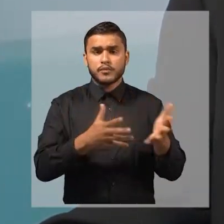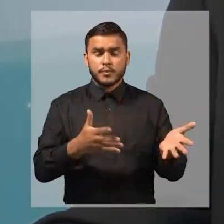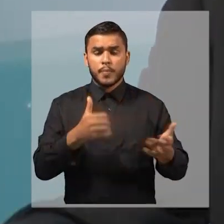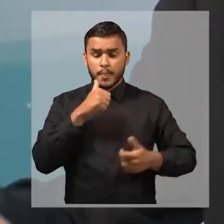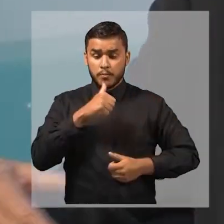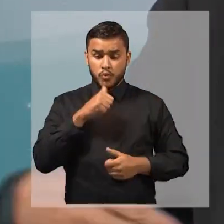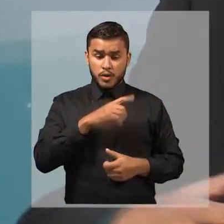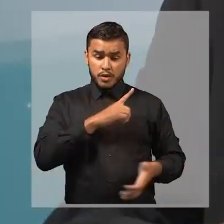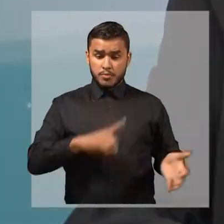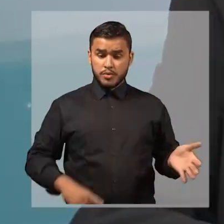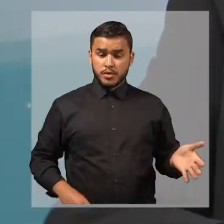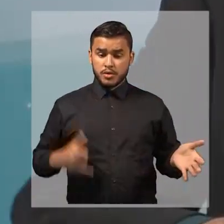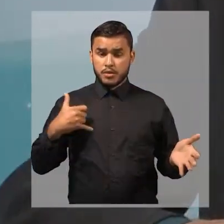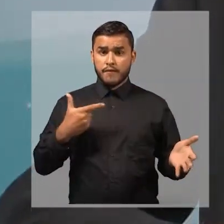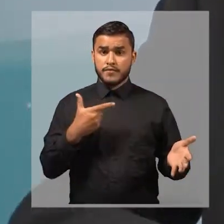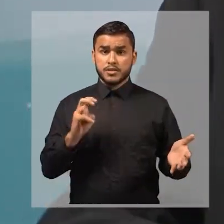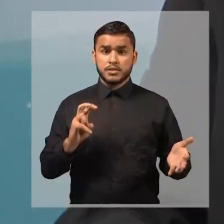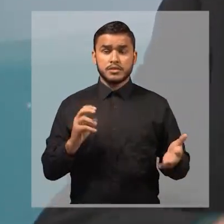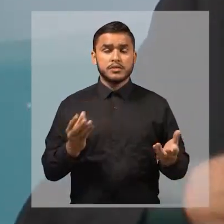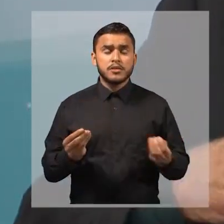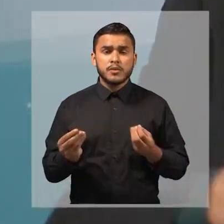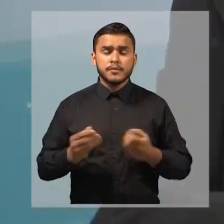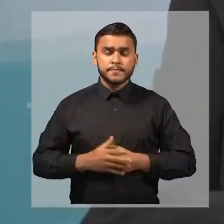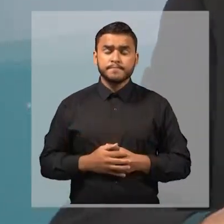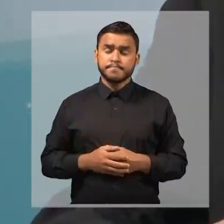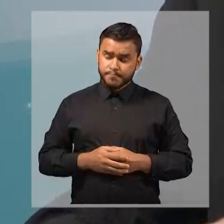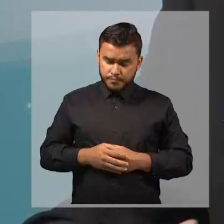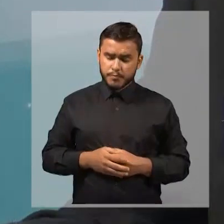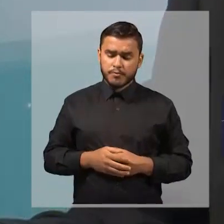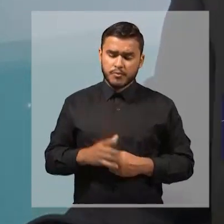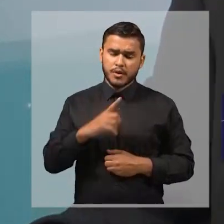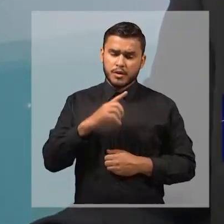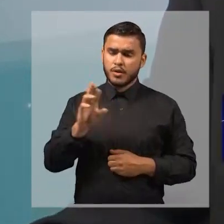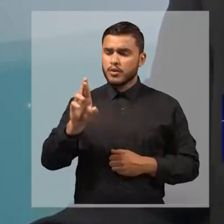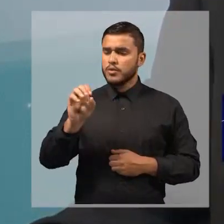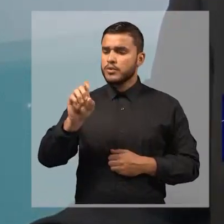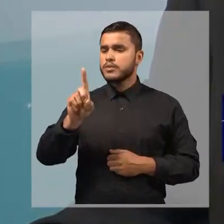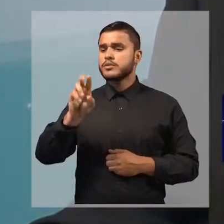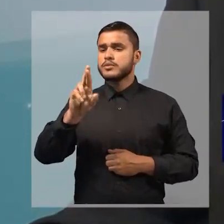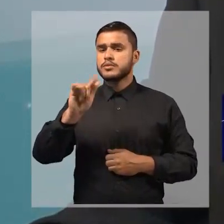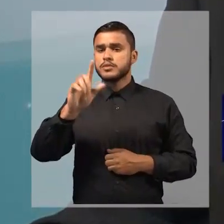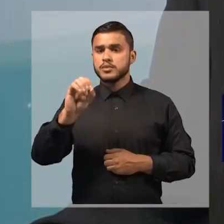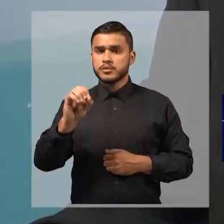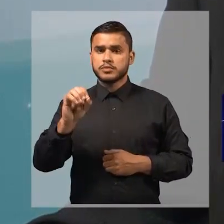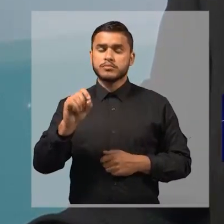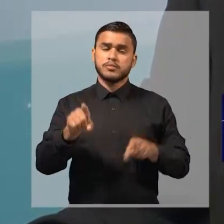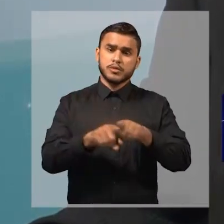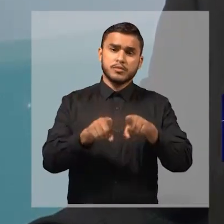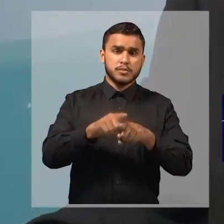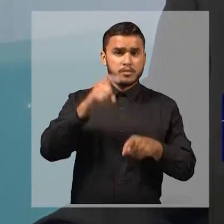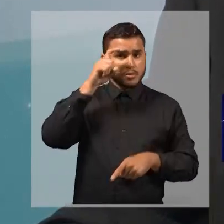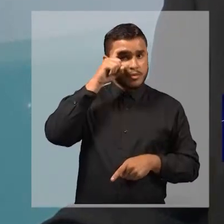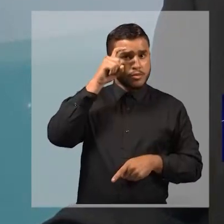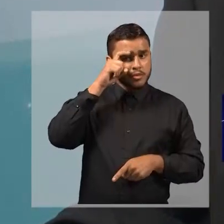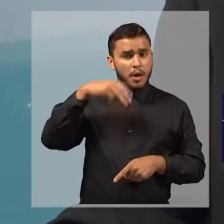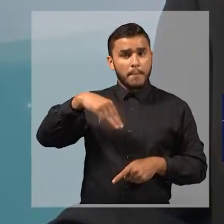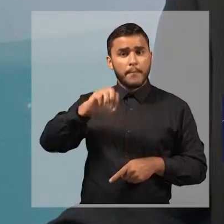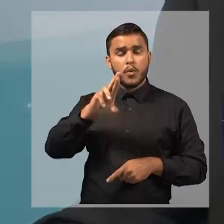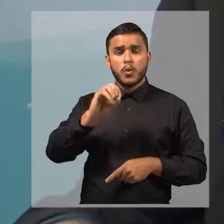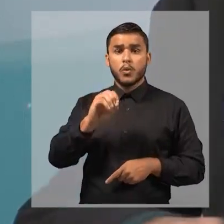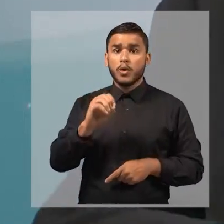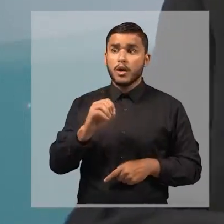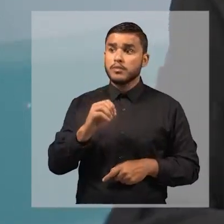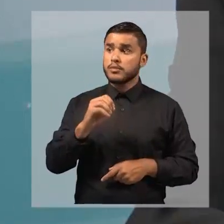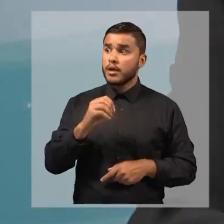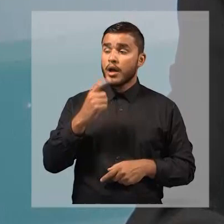segurança, que também houve uma briga para entrar junto, né? E bateram de frente também o Rodrigo Maia e o Moro. Eu